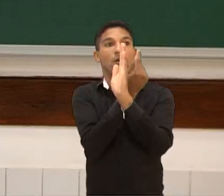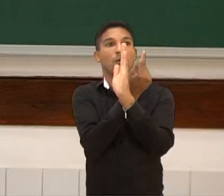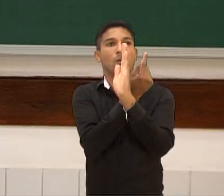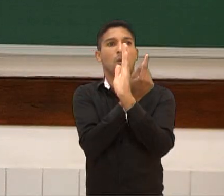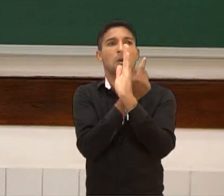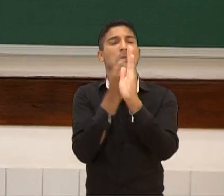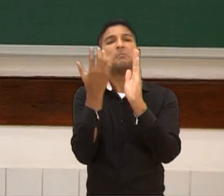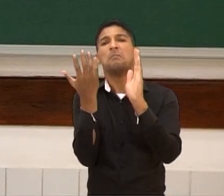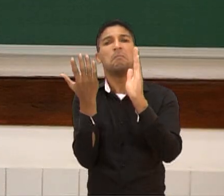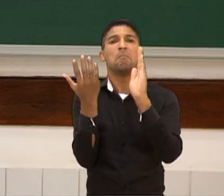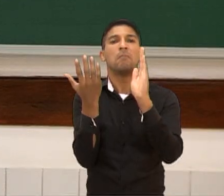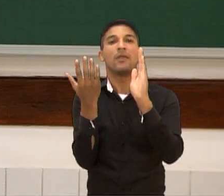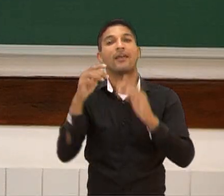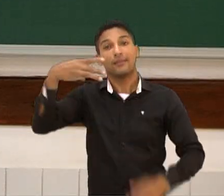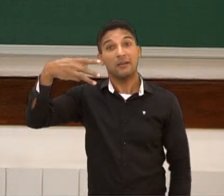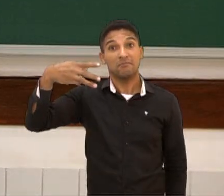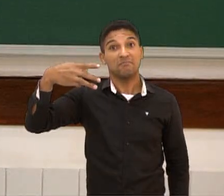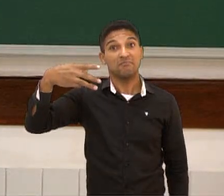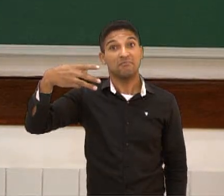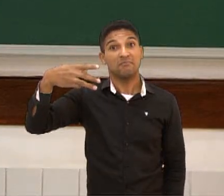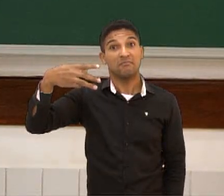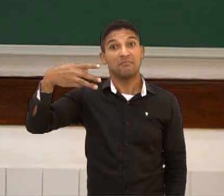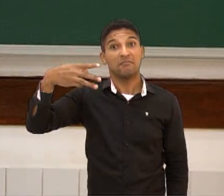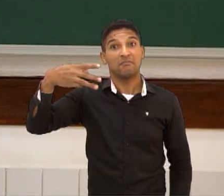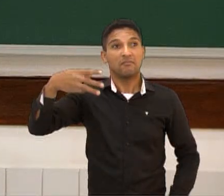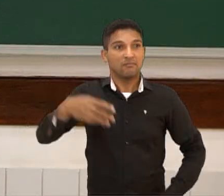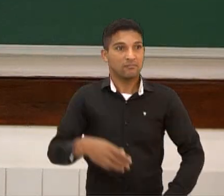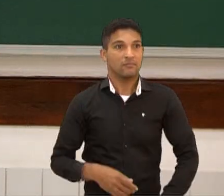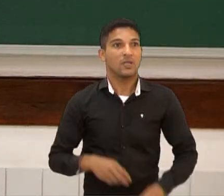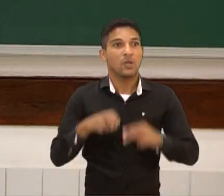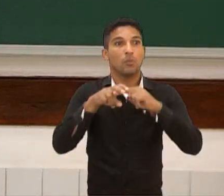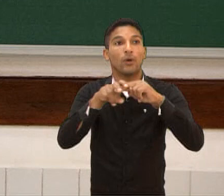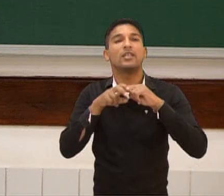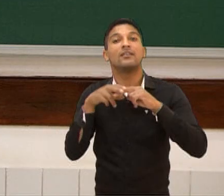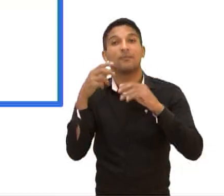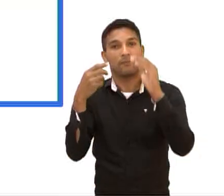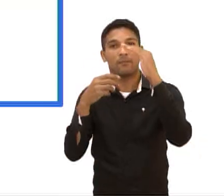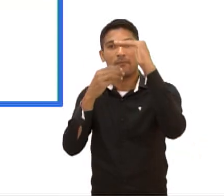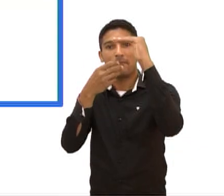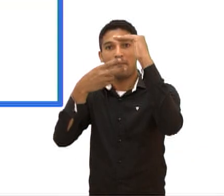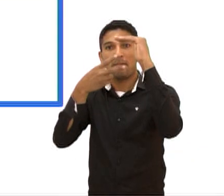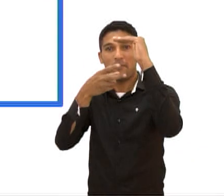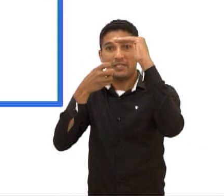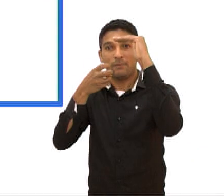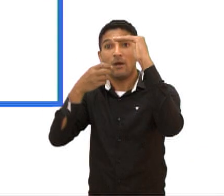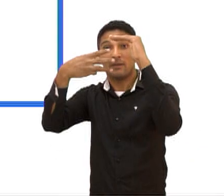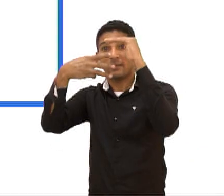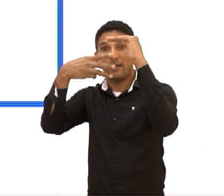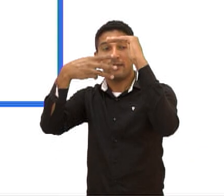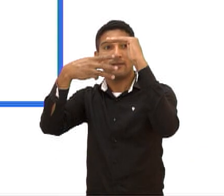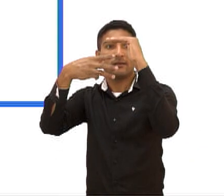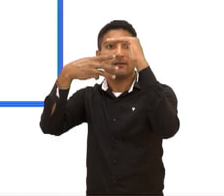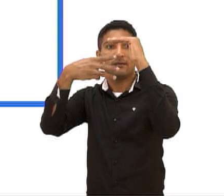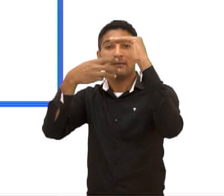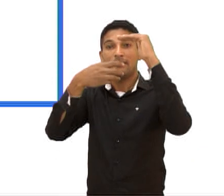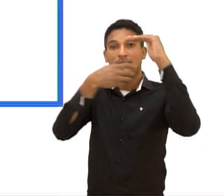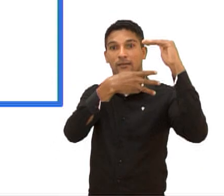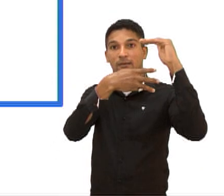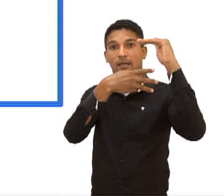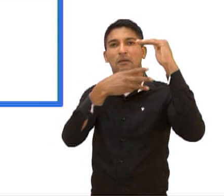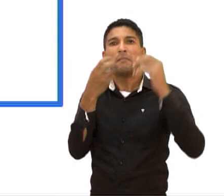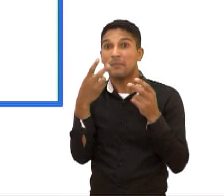que ali no slide, como que está ali? Está o 3 aqui, olha, o 3 e o 3. Porque encontramos o